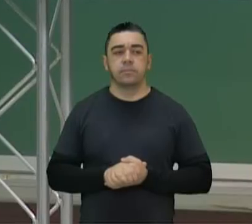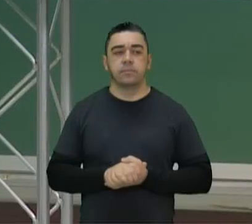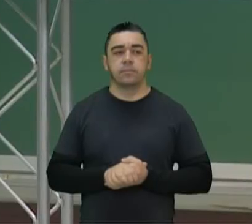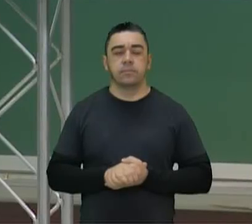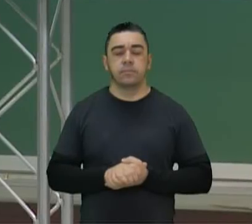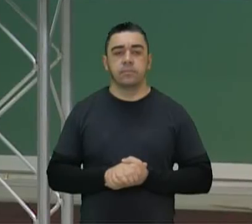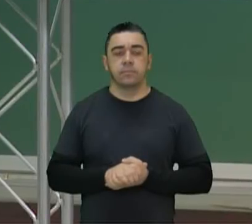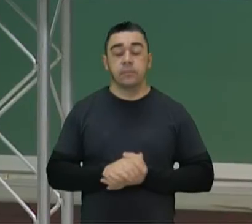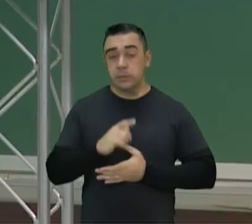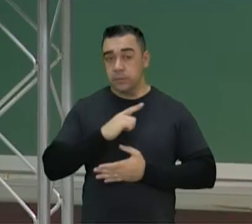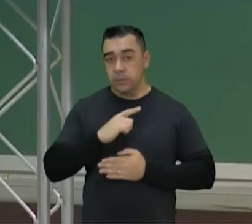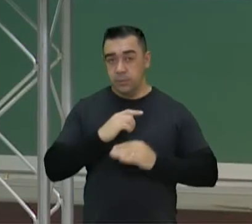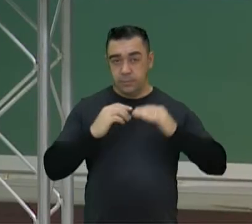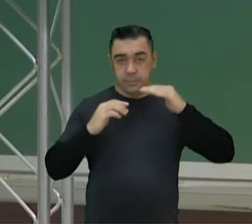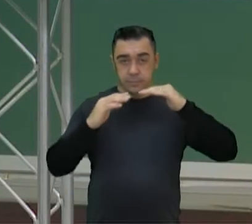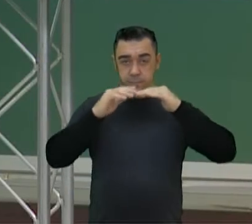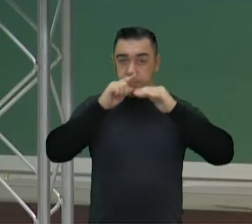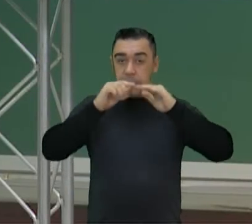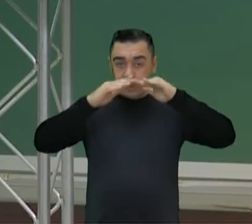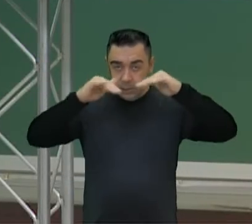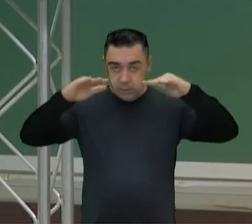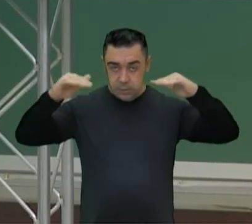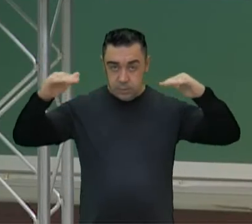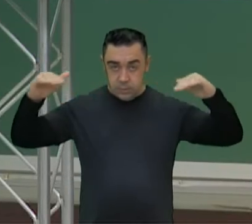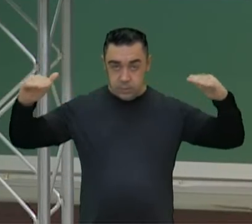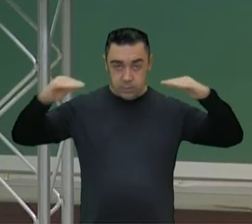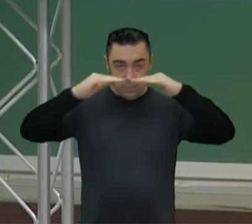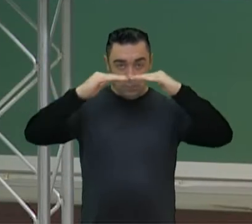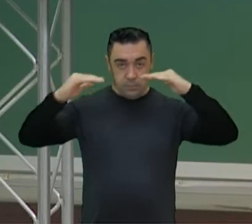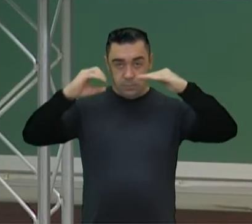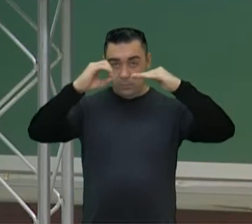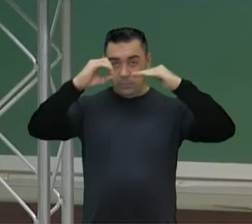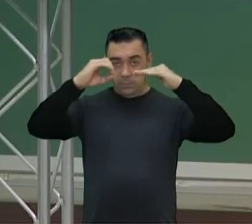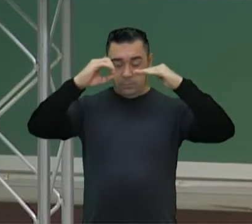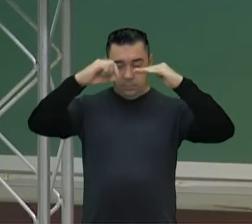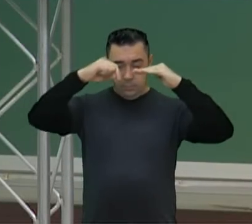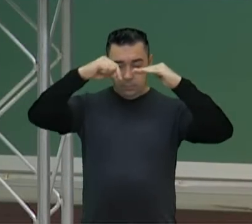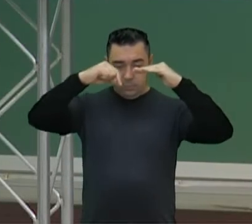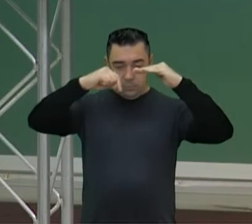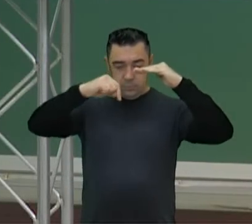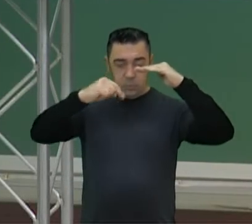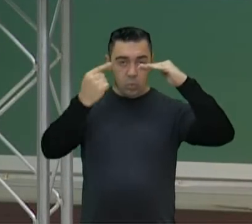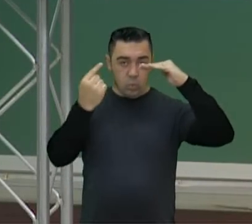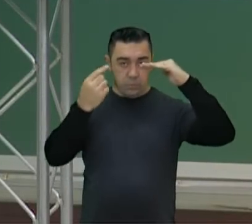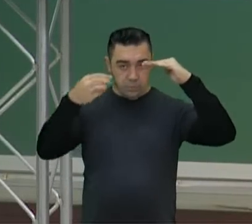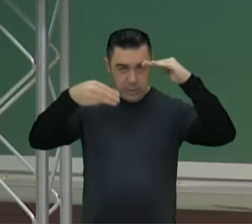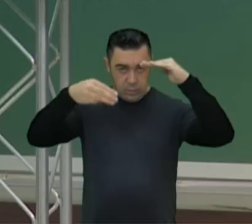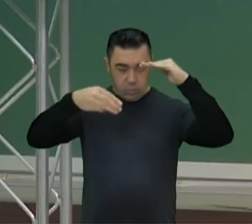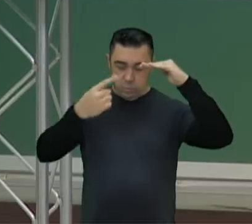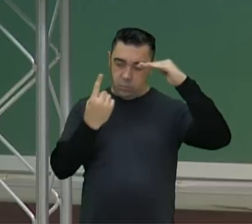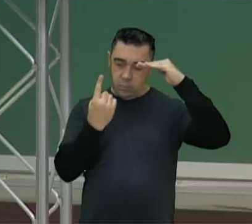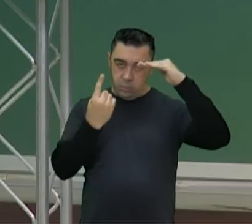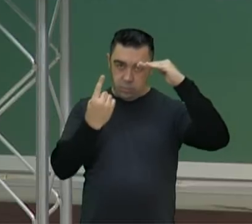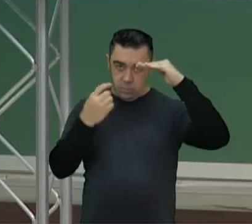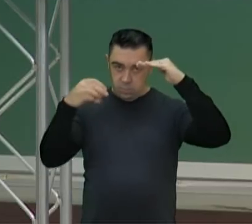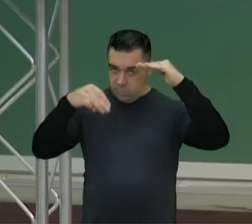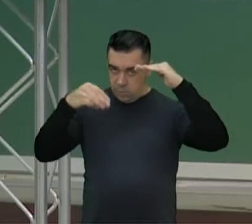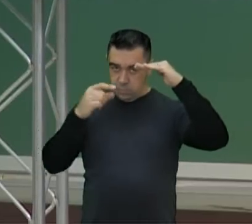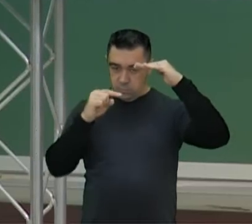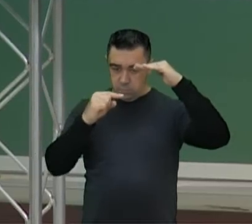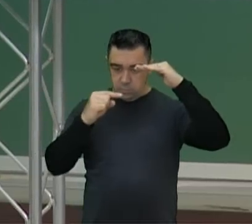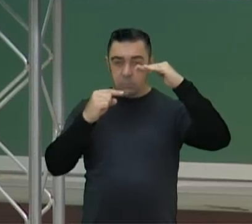O mergulhador estava 1 metro abaixo do nível do mar. Veja, a